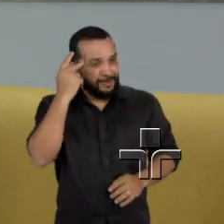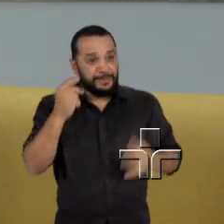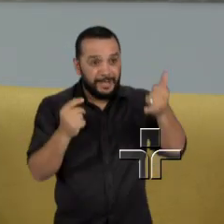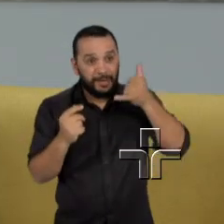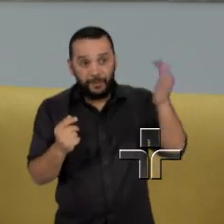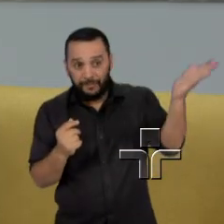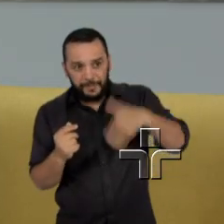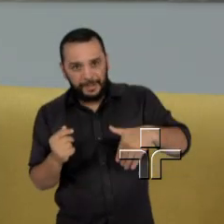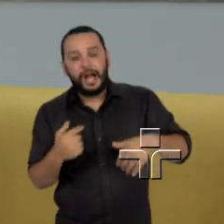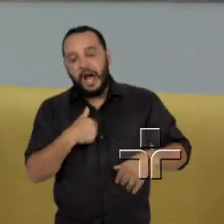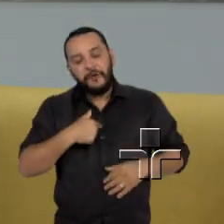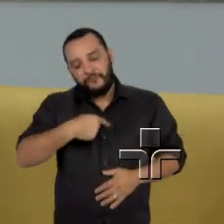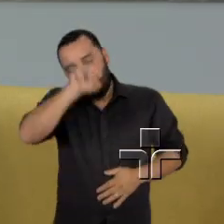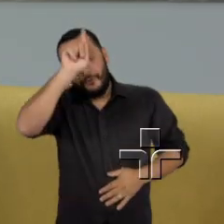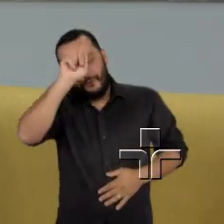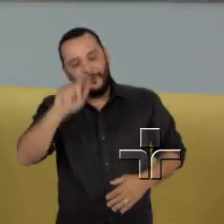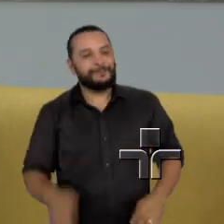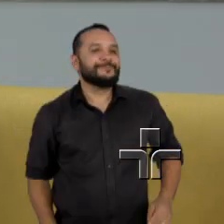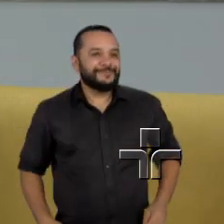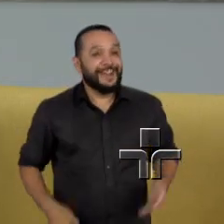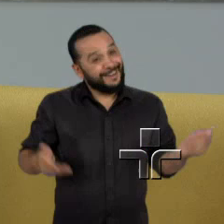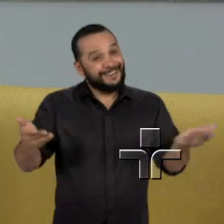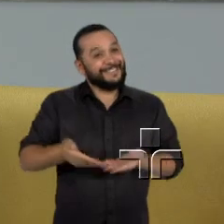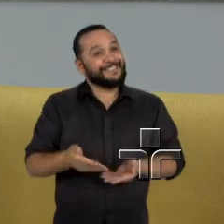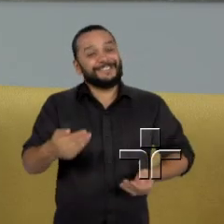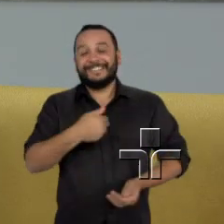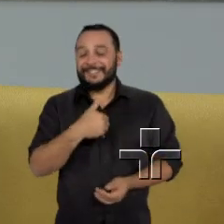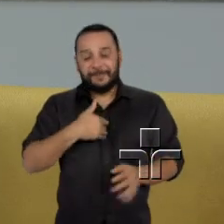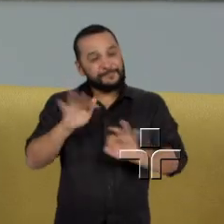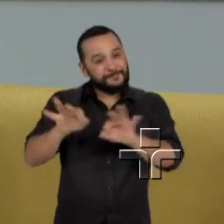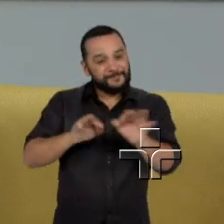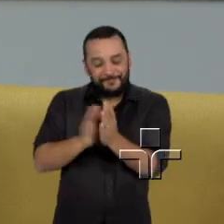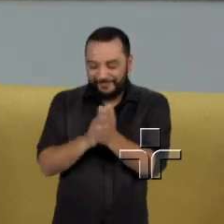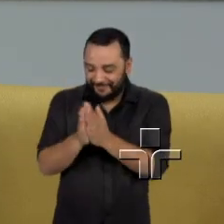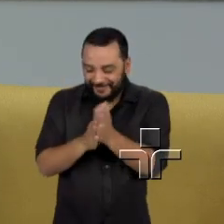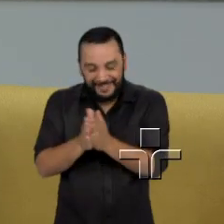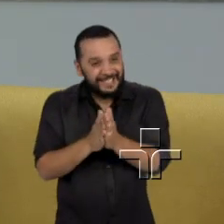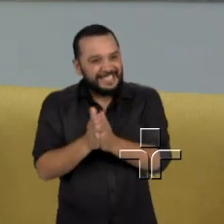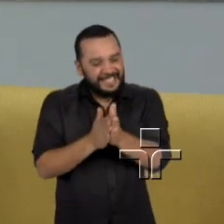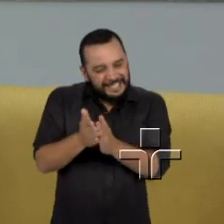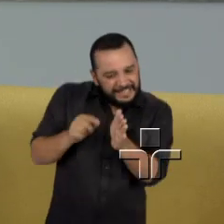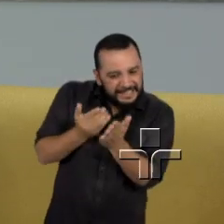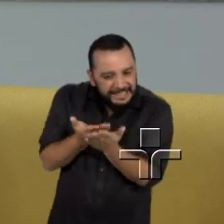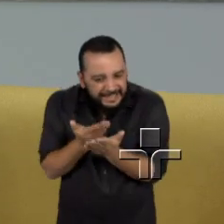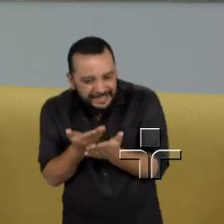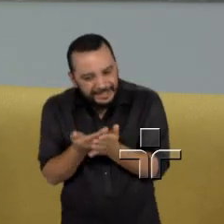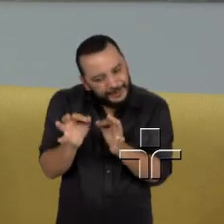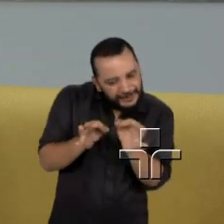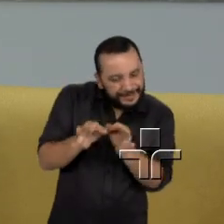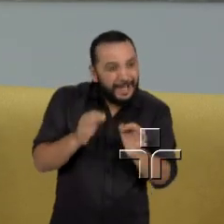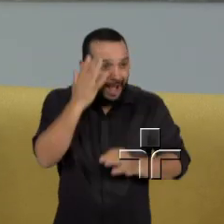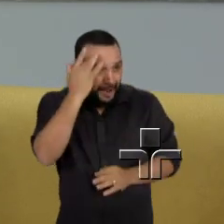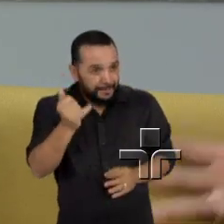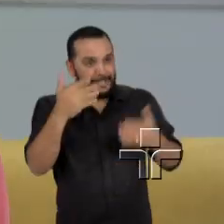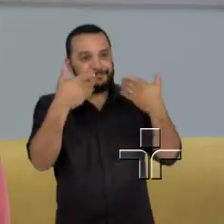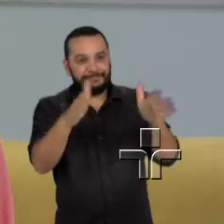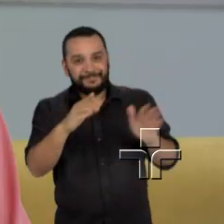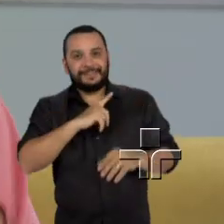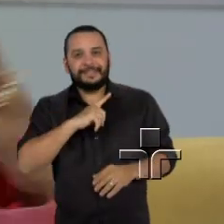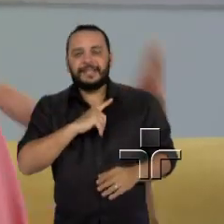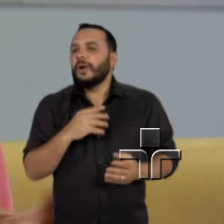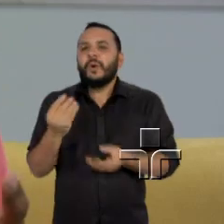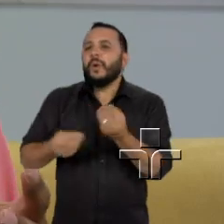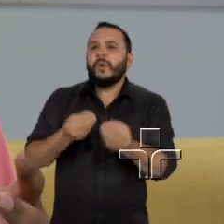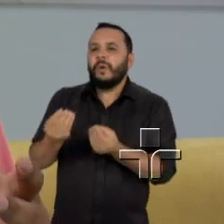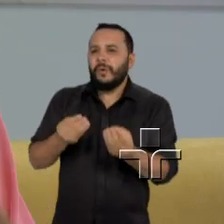cá. Eu falei, tô indo. E aí agora estamos nos preparativos, estudando, e amanhã estaremos no ar. E, Natália, o que falar sobre